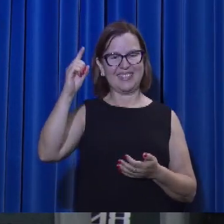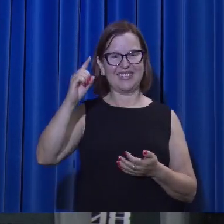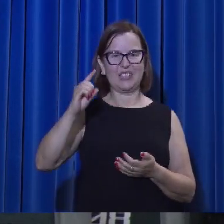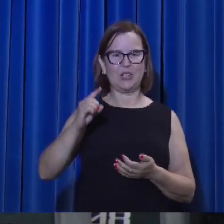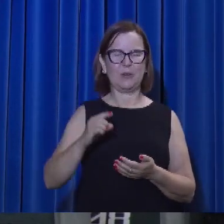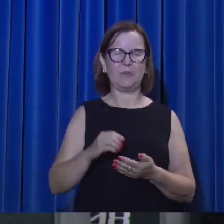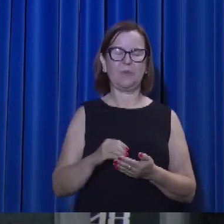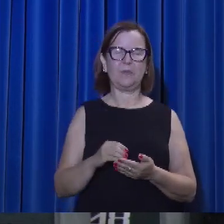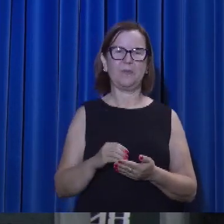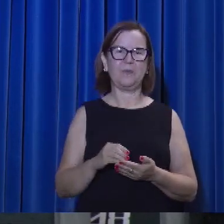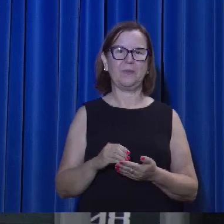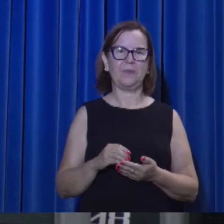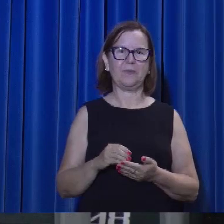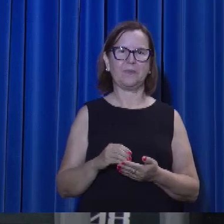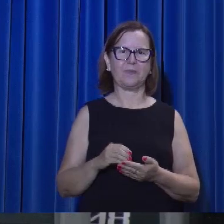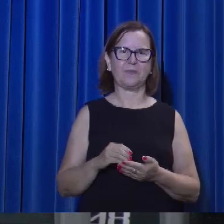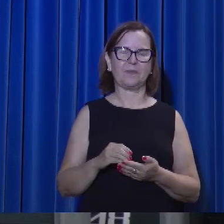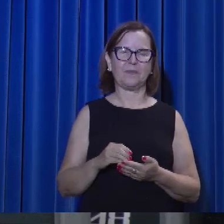E